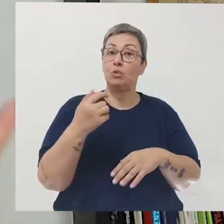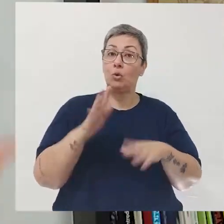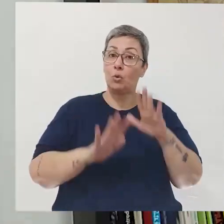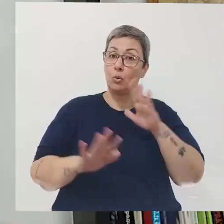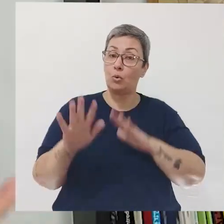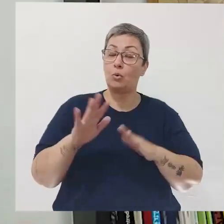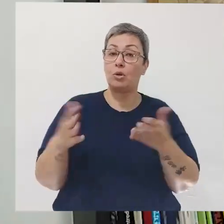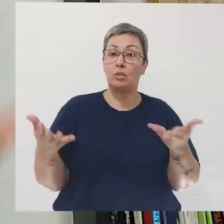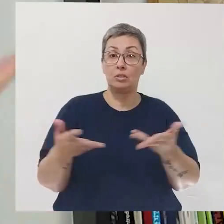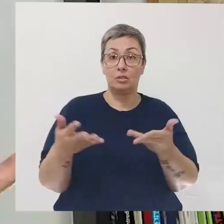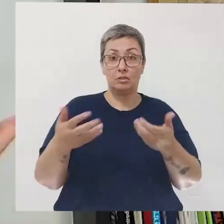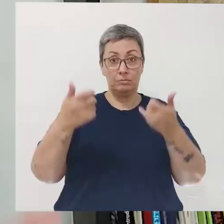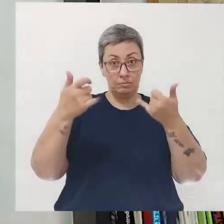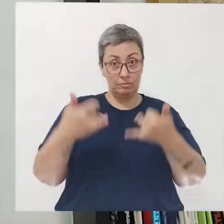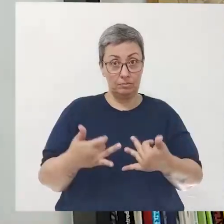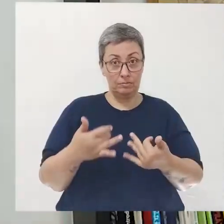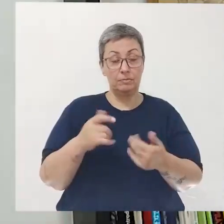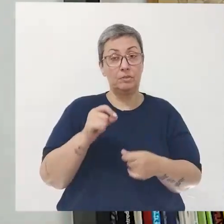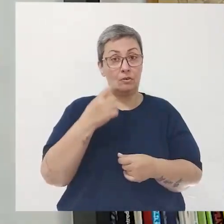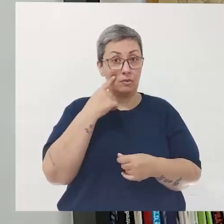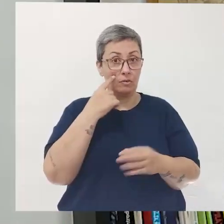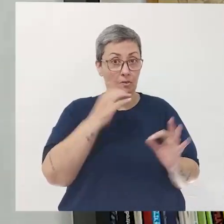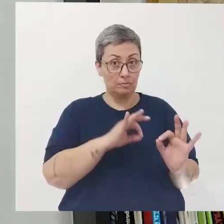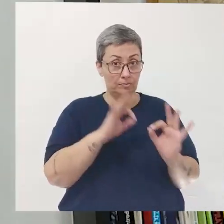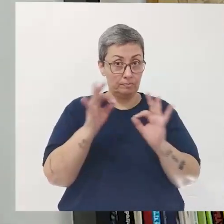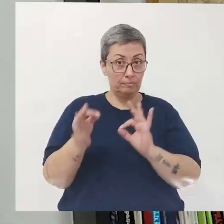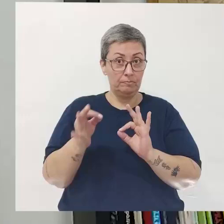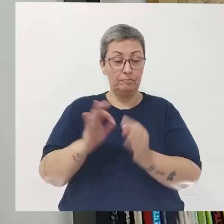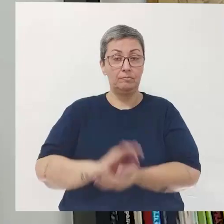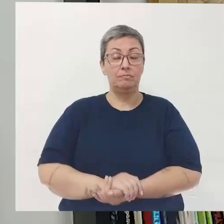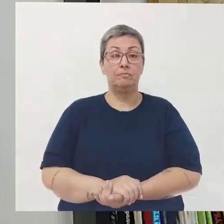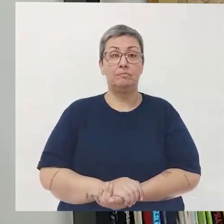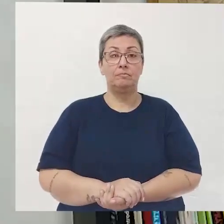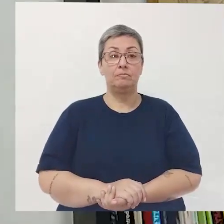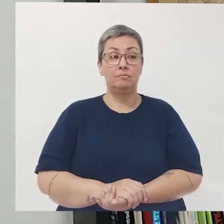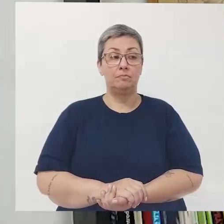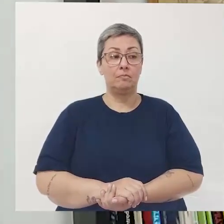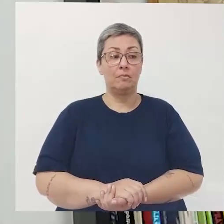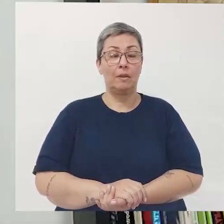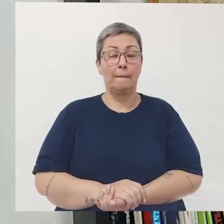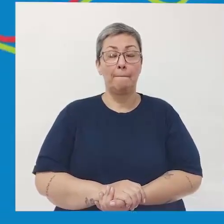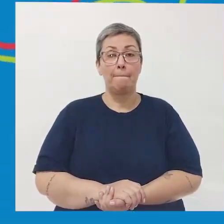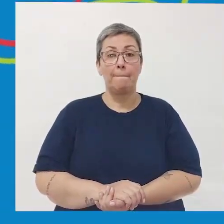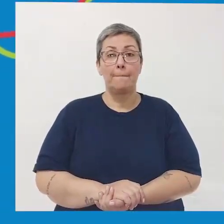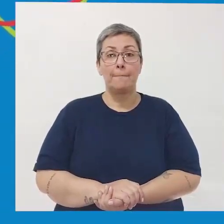importância desses cuidados que a gente está conversando aqui agora. Vamos assistir o vídeo?